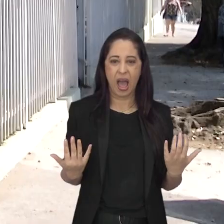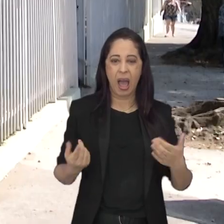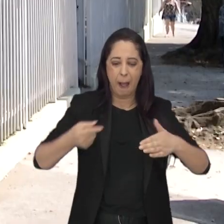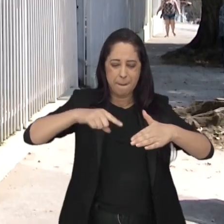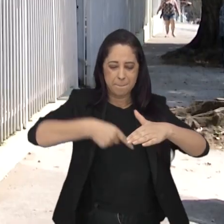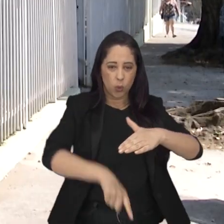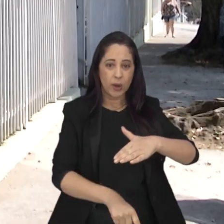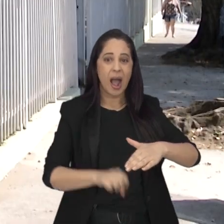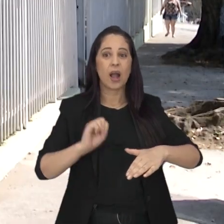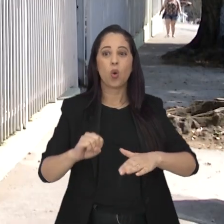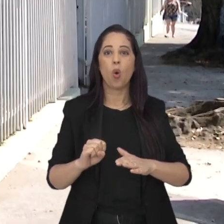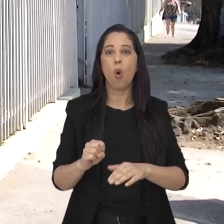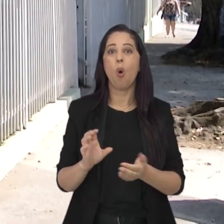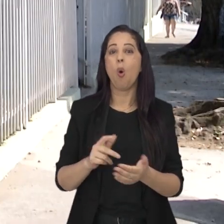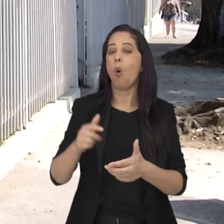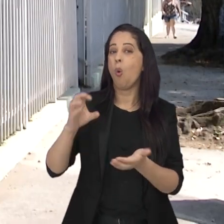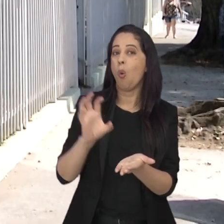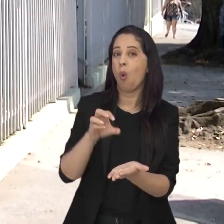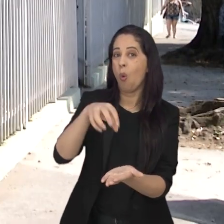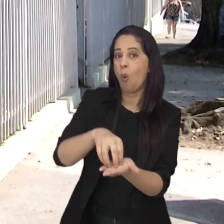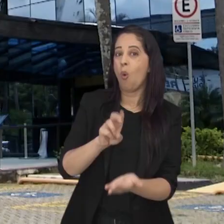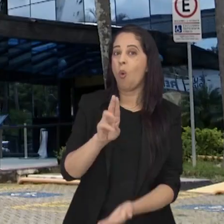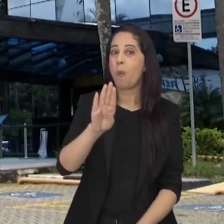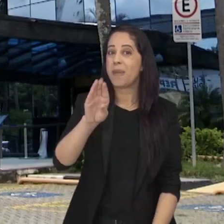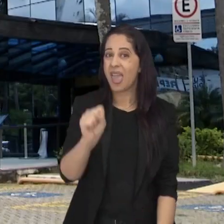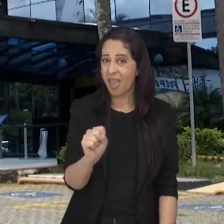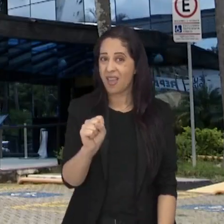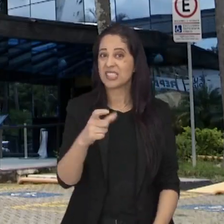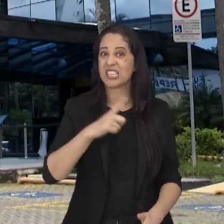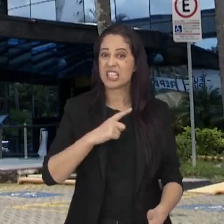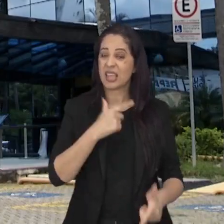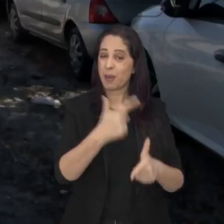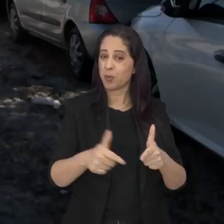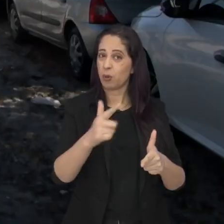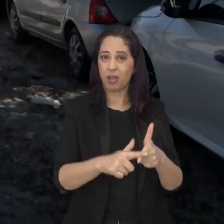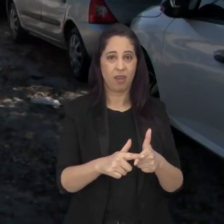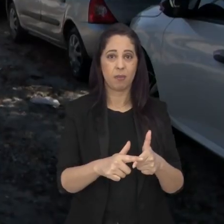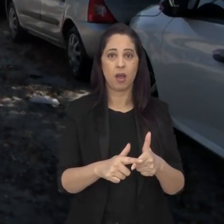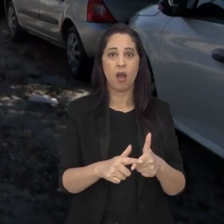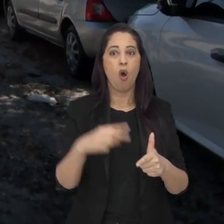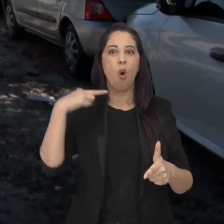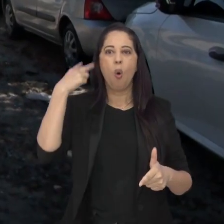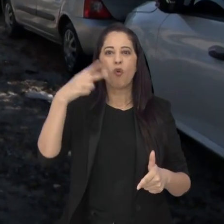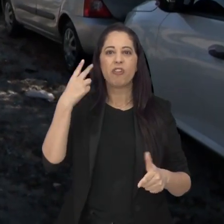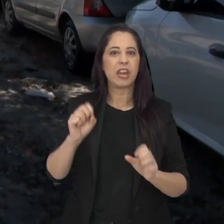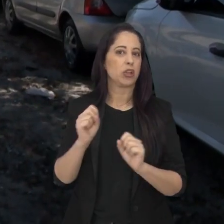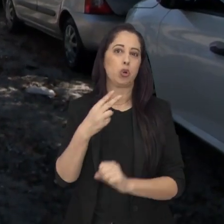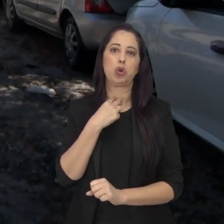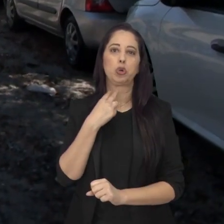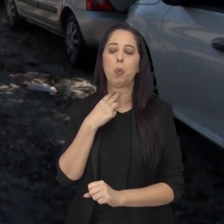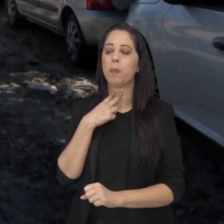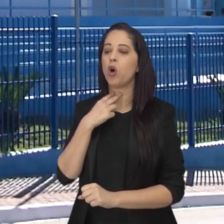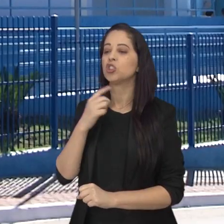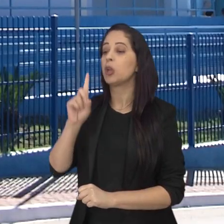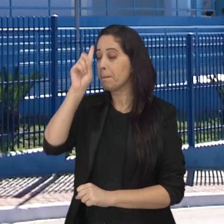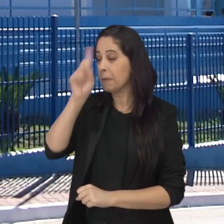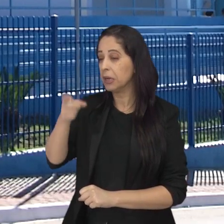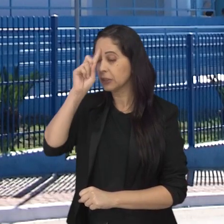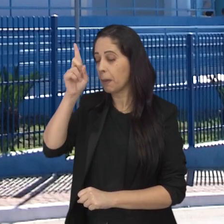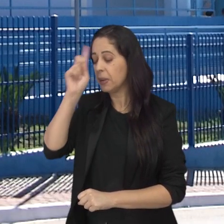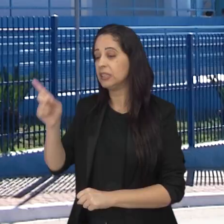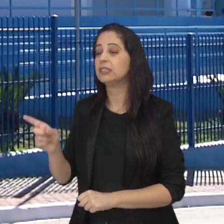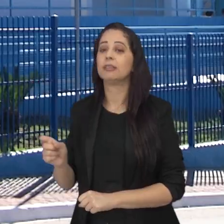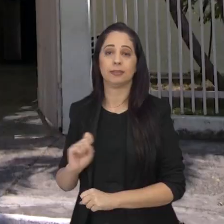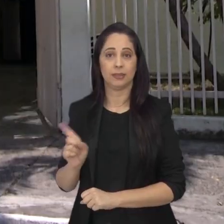creches ou de médicos em uma UBS, por exemplo, não compete ao vereador enviar uma equipe para consertar a via, construir